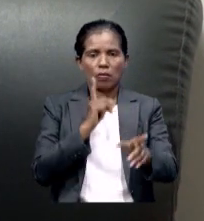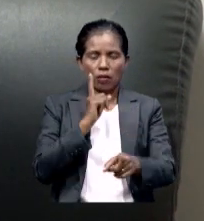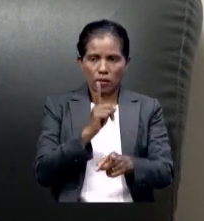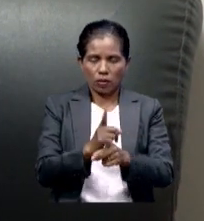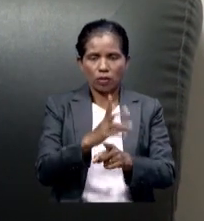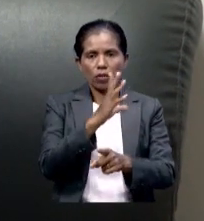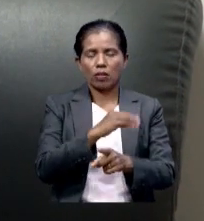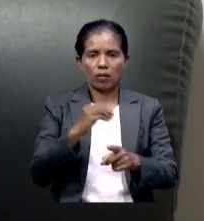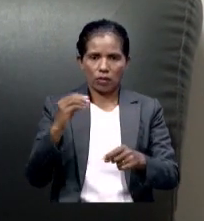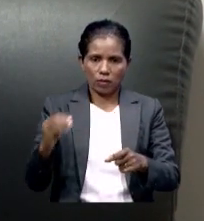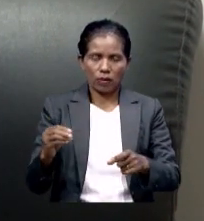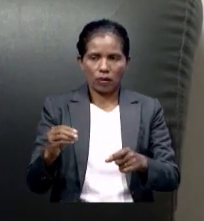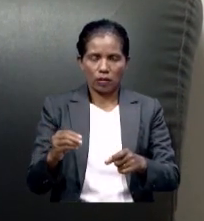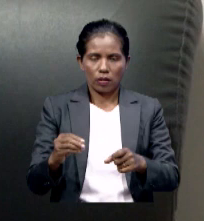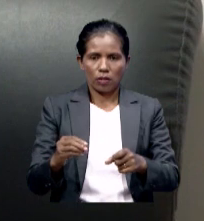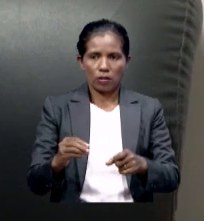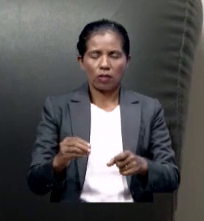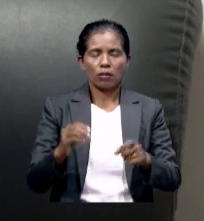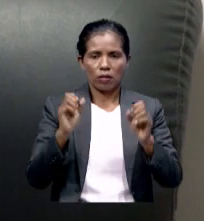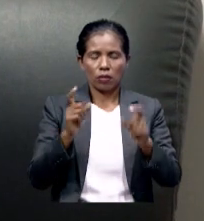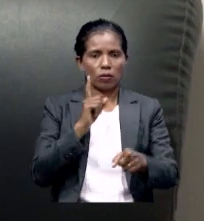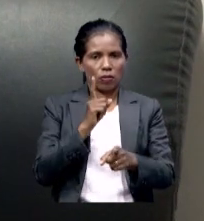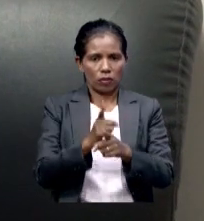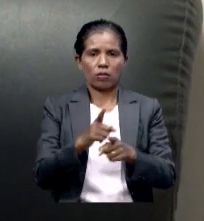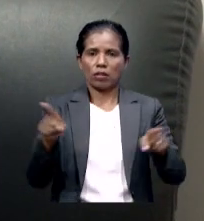não nia satisfaz duni